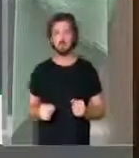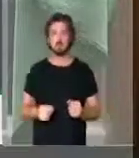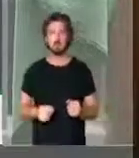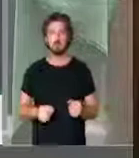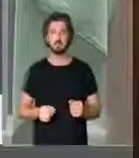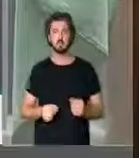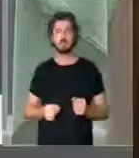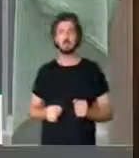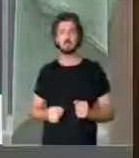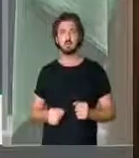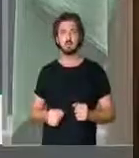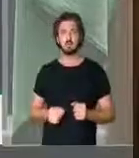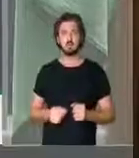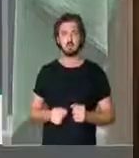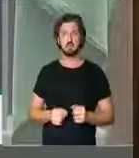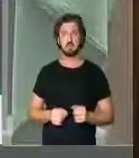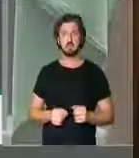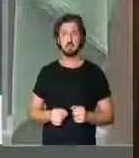Denúncias como